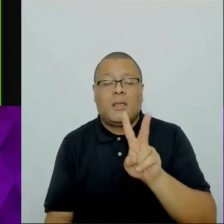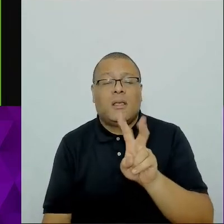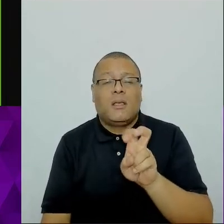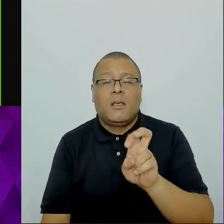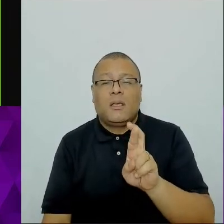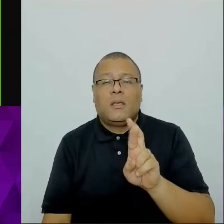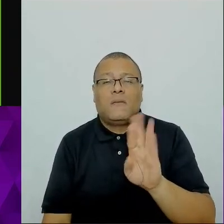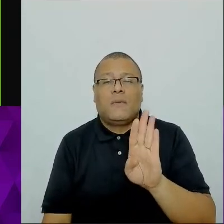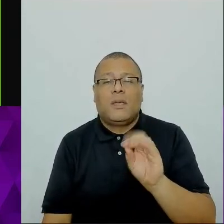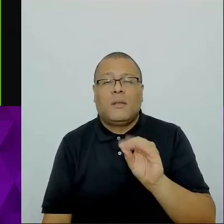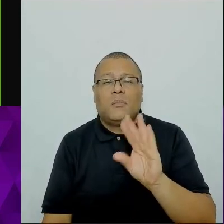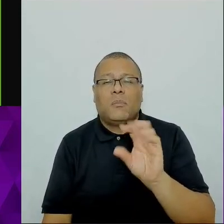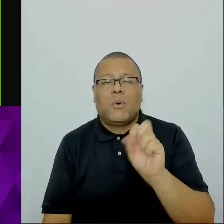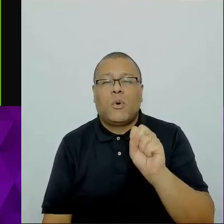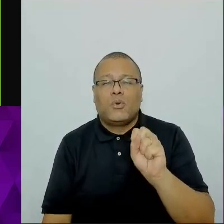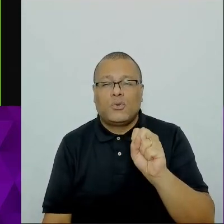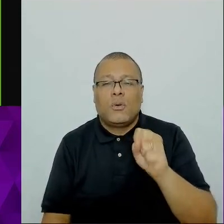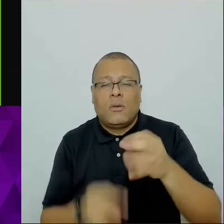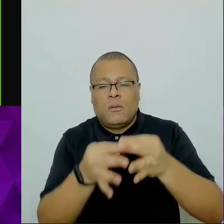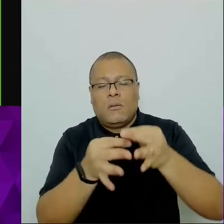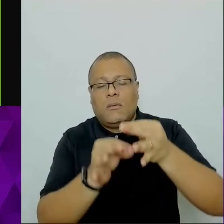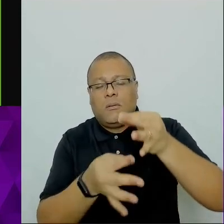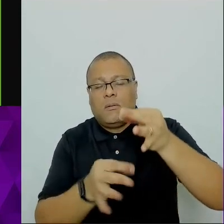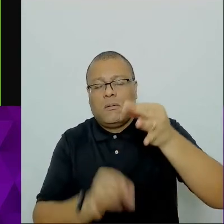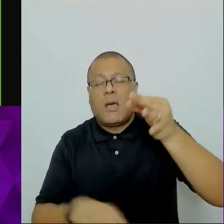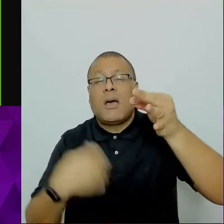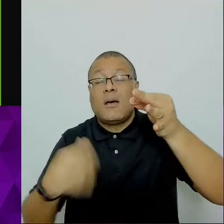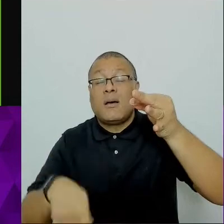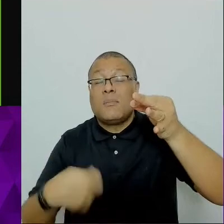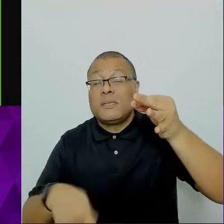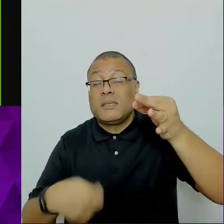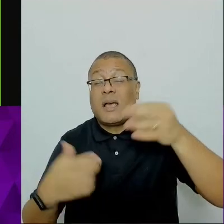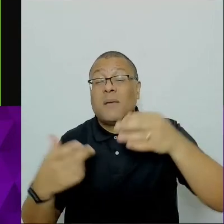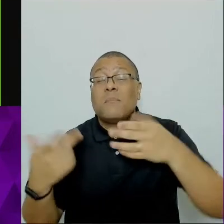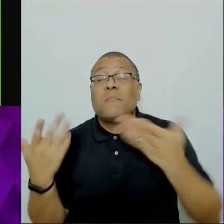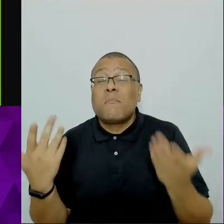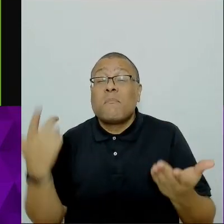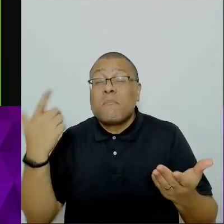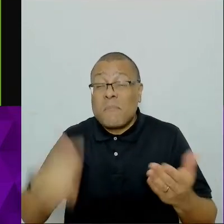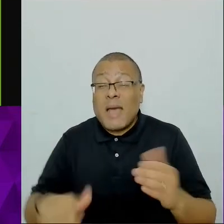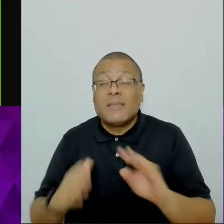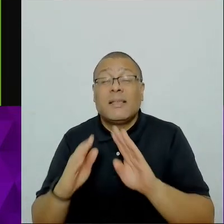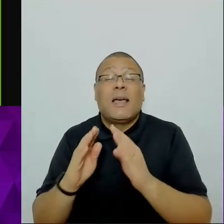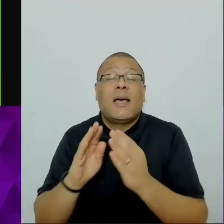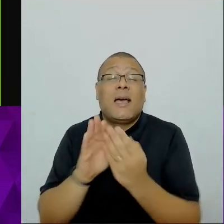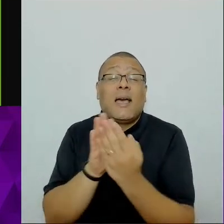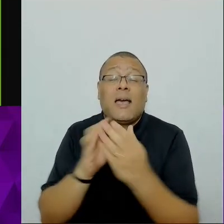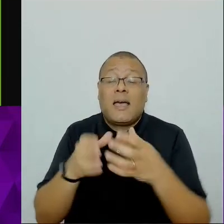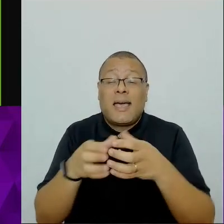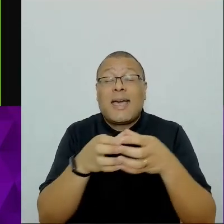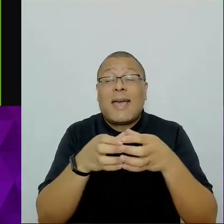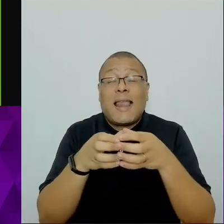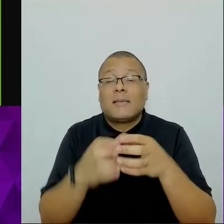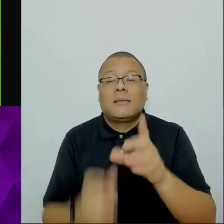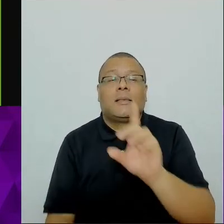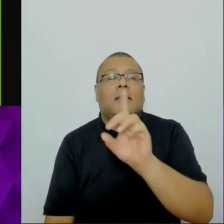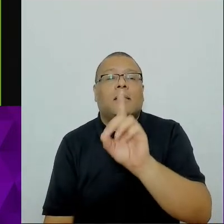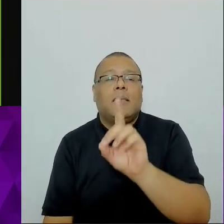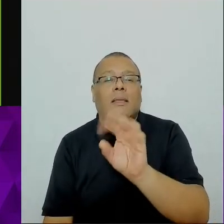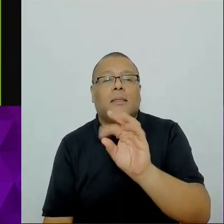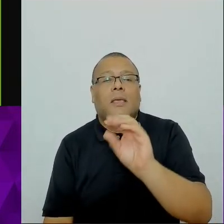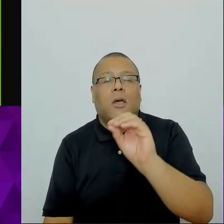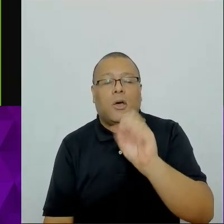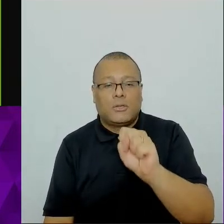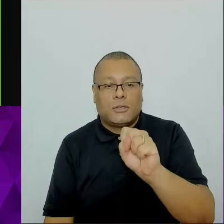mais interfaces, né? E além disso, descrever mais classes de DTOs. E aí a gente colocou aqui